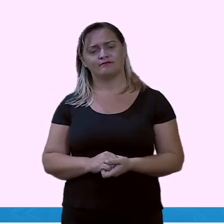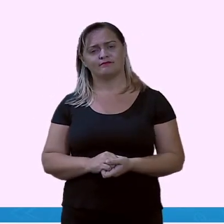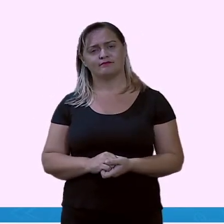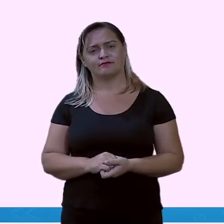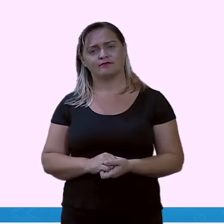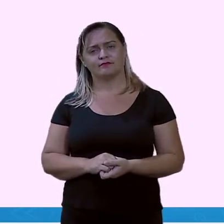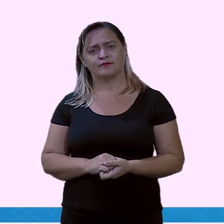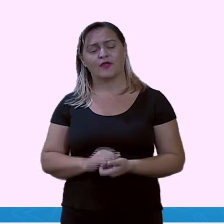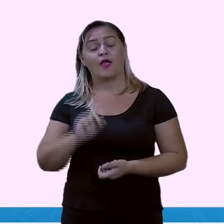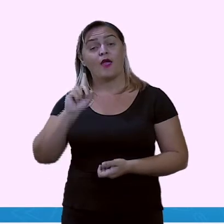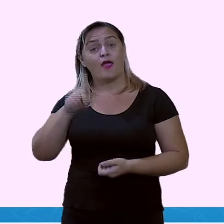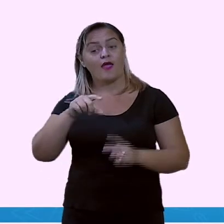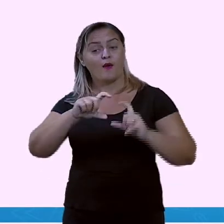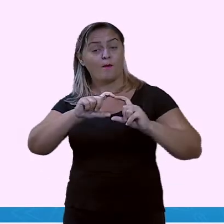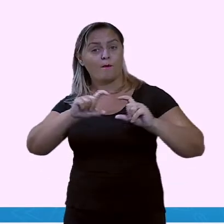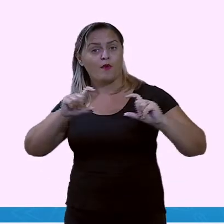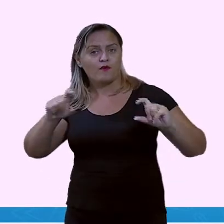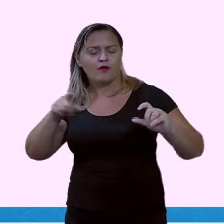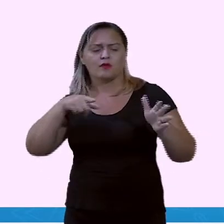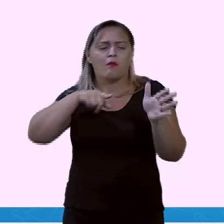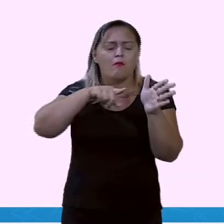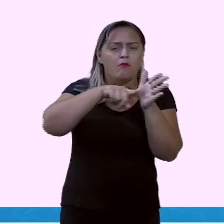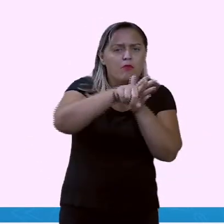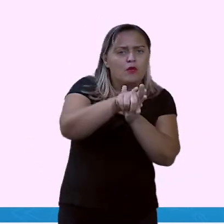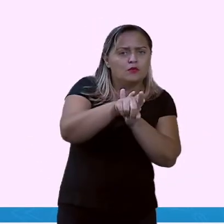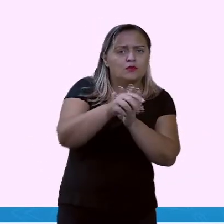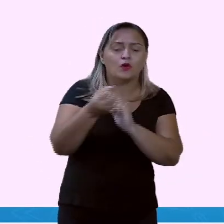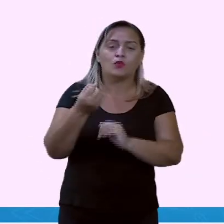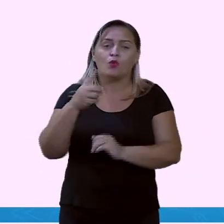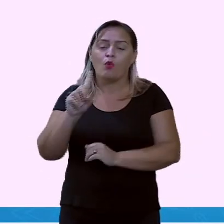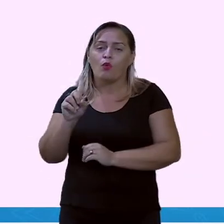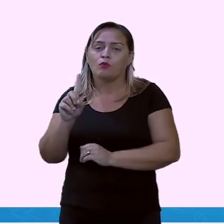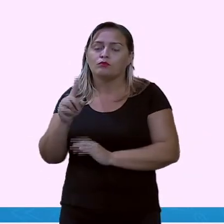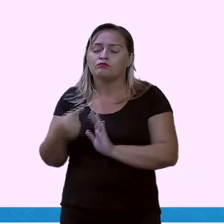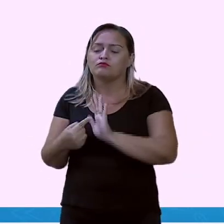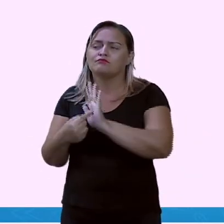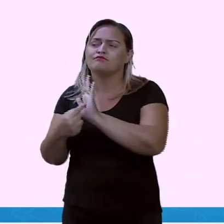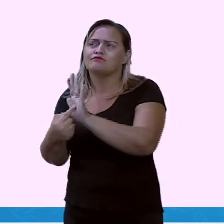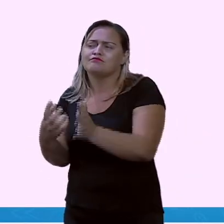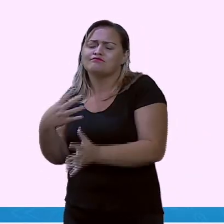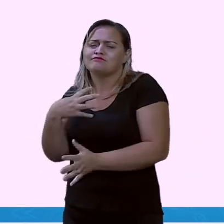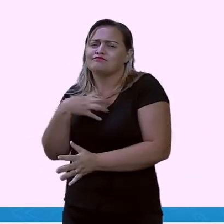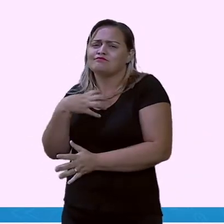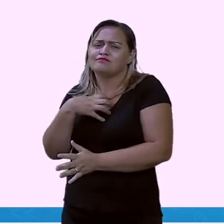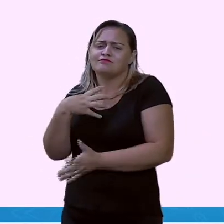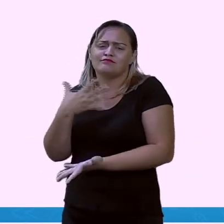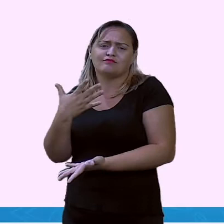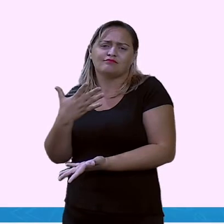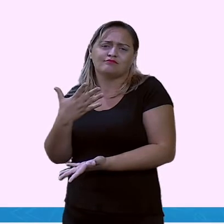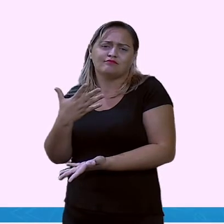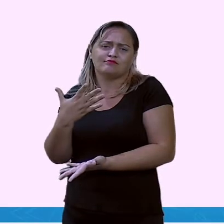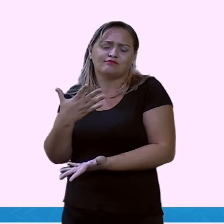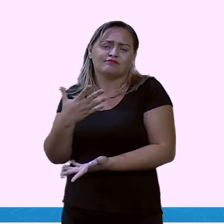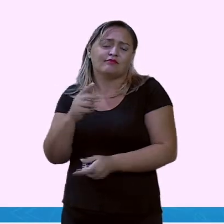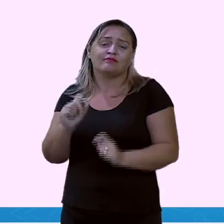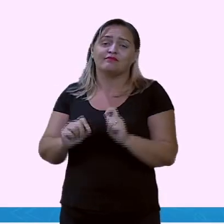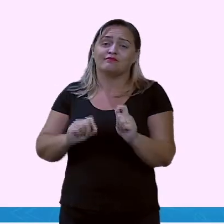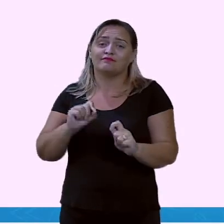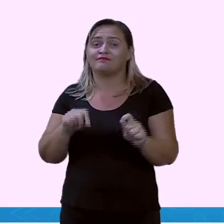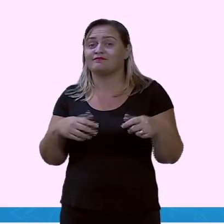que eu estou perguntando ou que eu estou verbalizando um sentimento, que eu estou demonstrando um